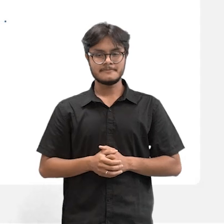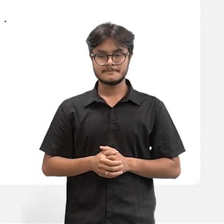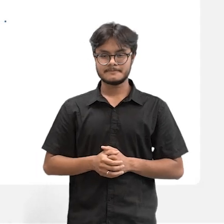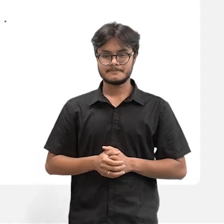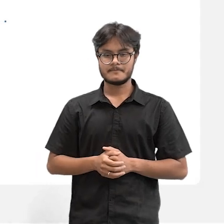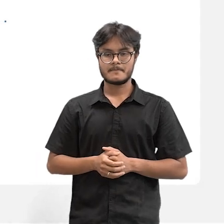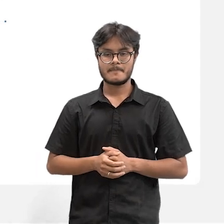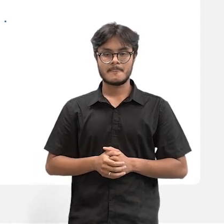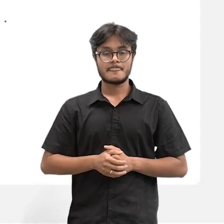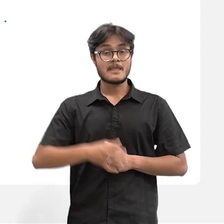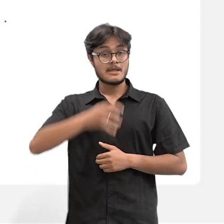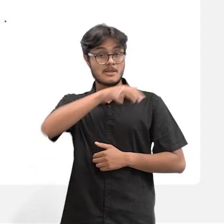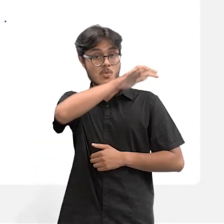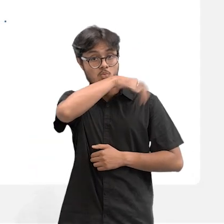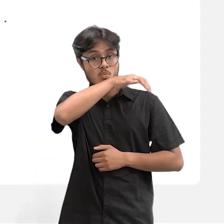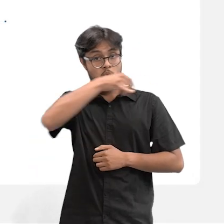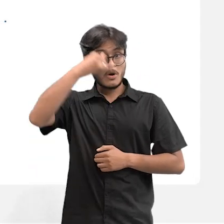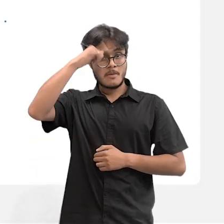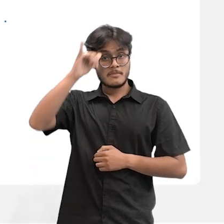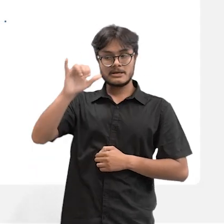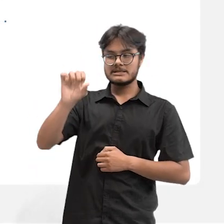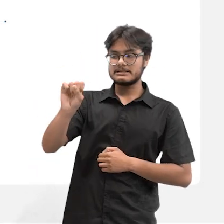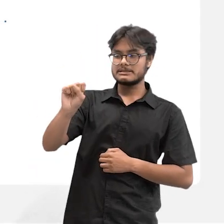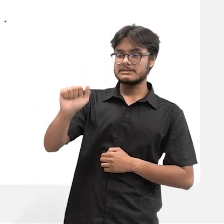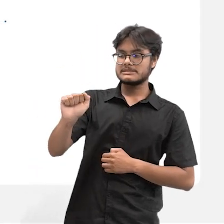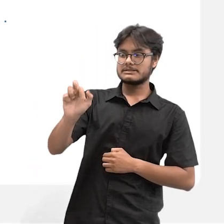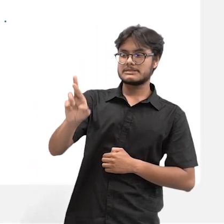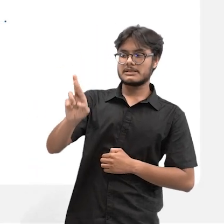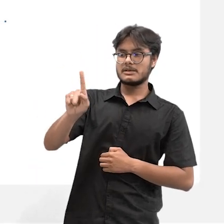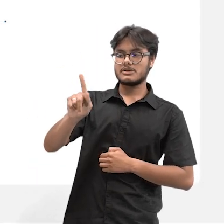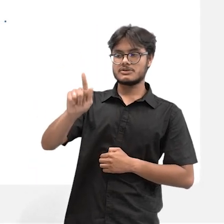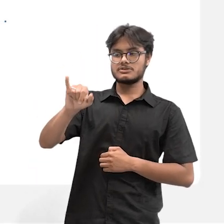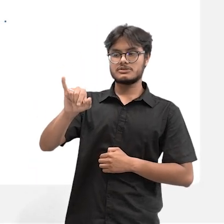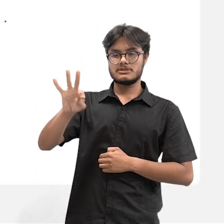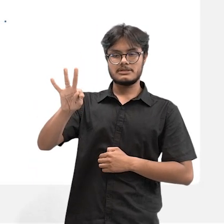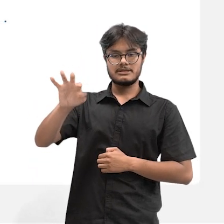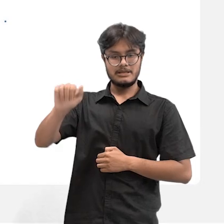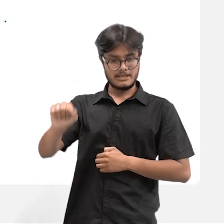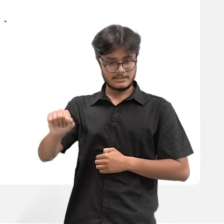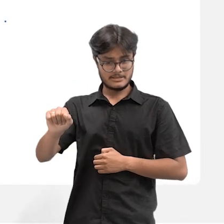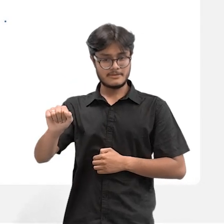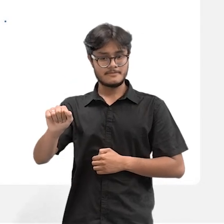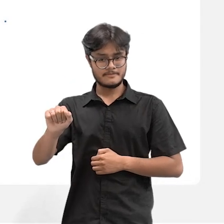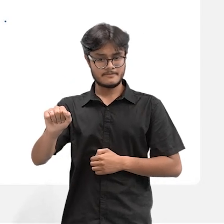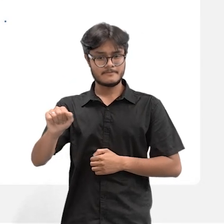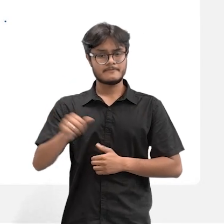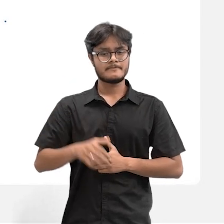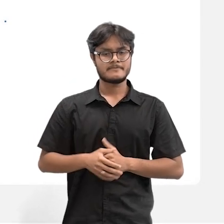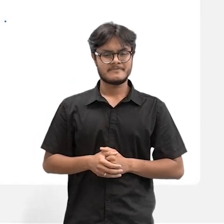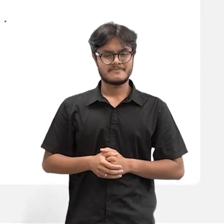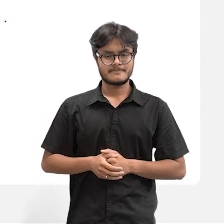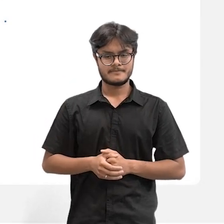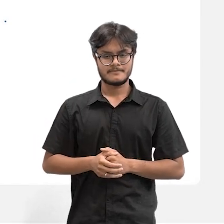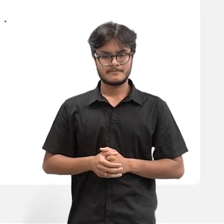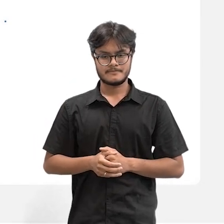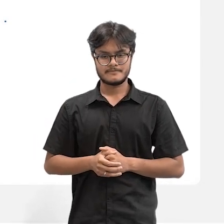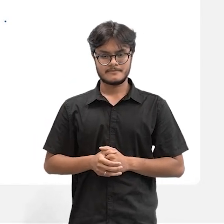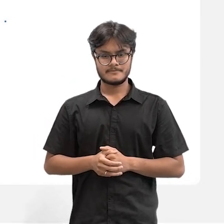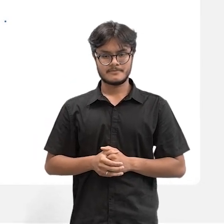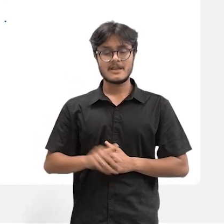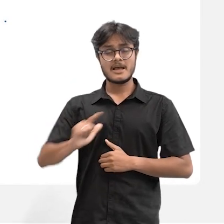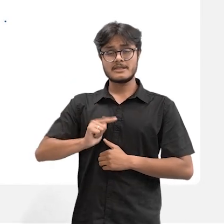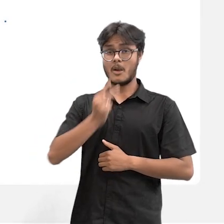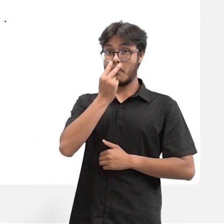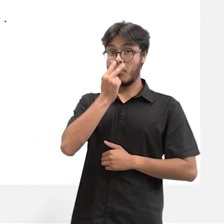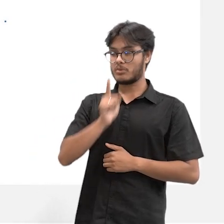saginata, e se eu tivesse o porquinho aqui, olha só o porquinho, meu Deus, que porquinho é esse, né?